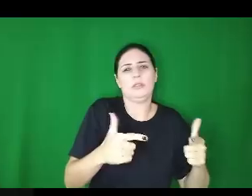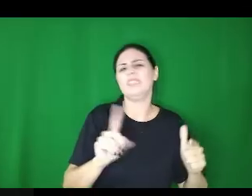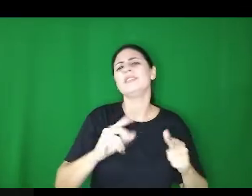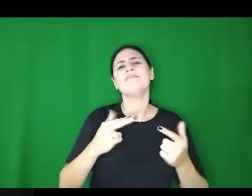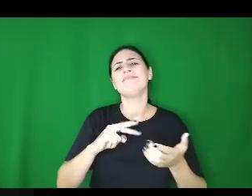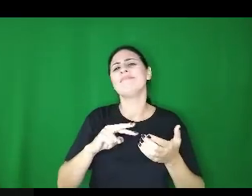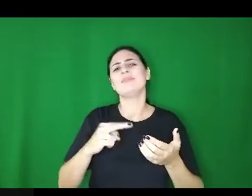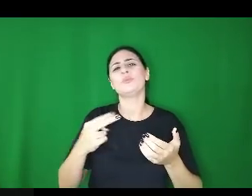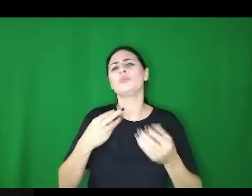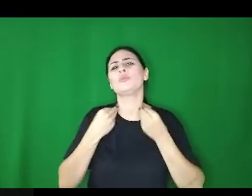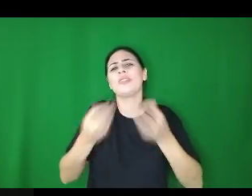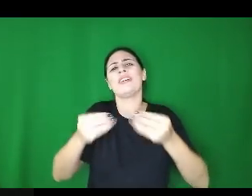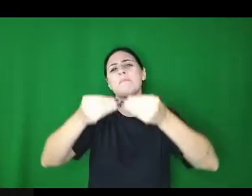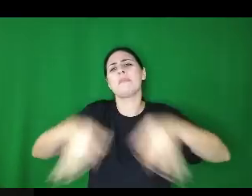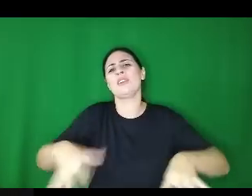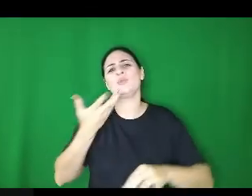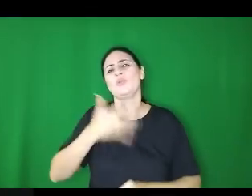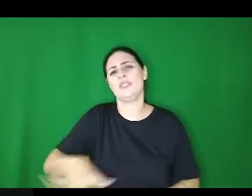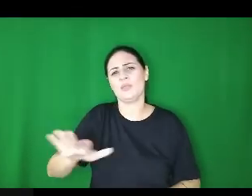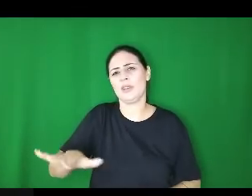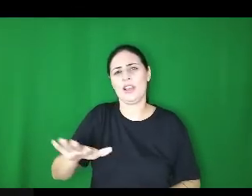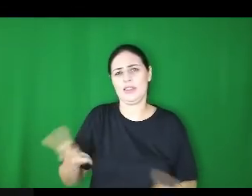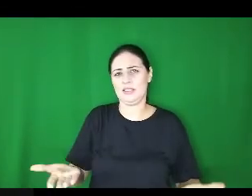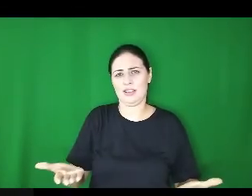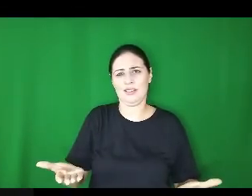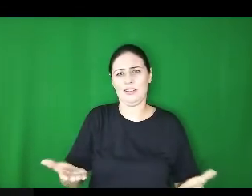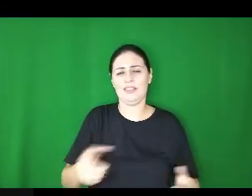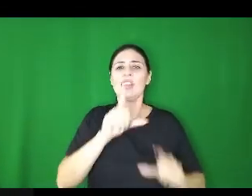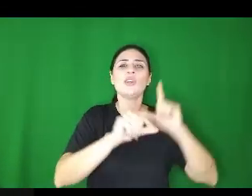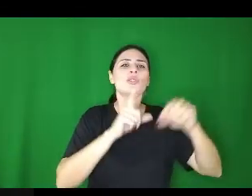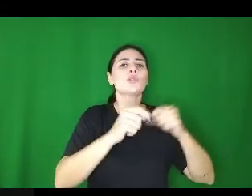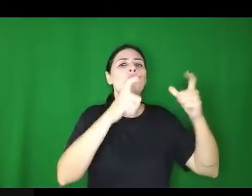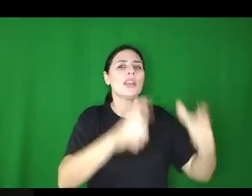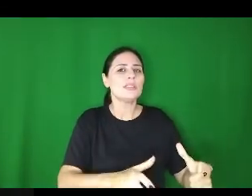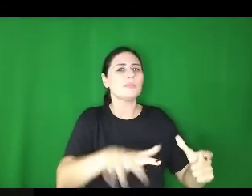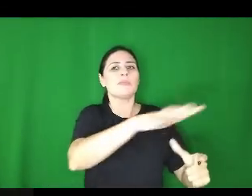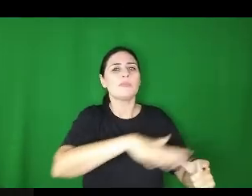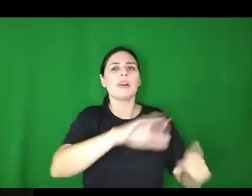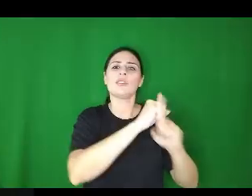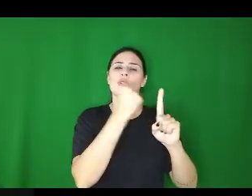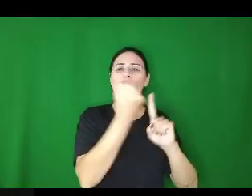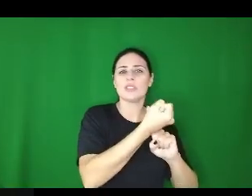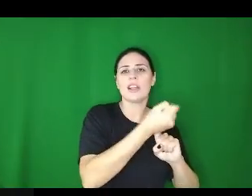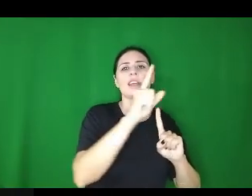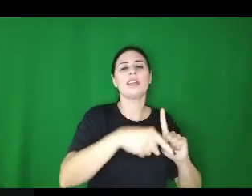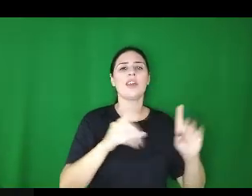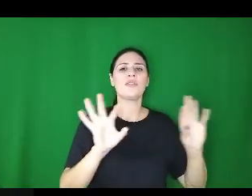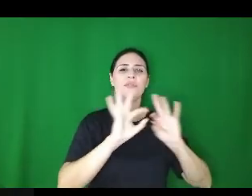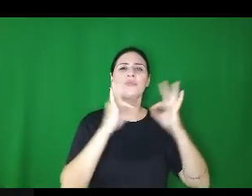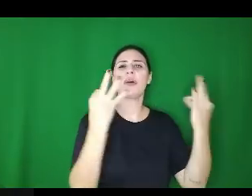que é manhã, tarde, à noite, o que é feito, o que se faz de manhã, o que faz à tarde, o que faz à noite. Pinta calendário para saber os dias da semana